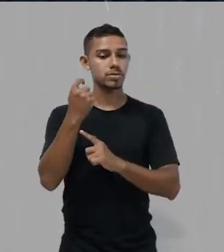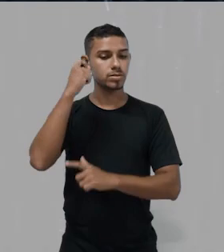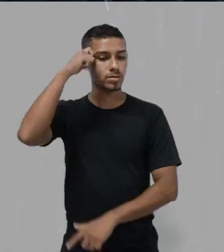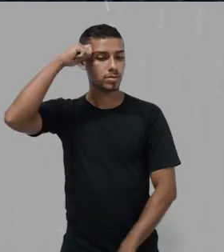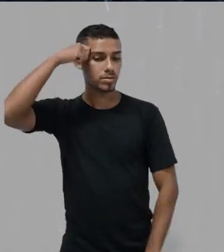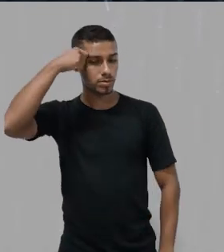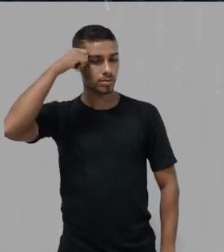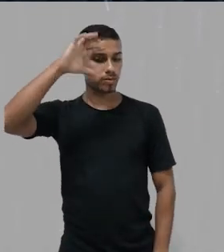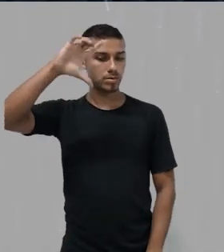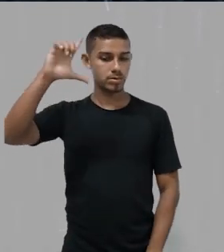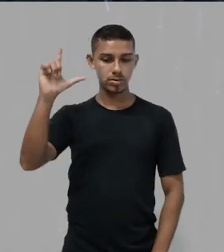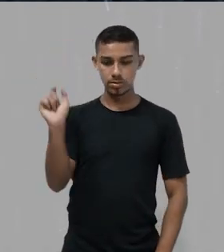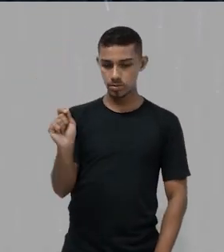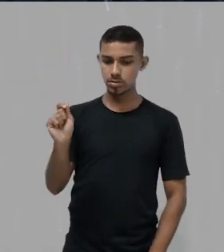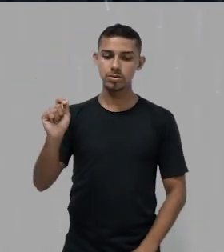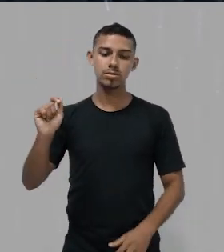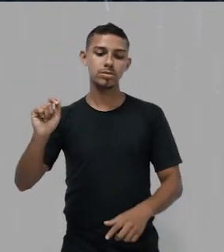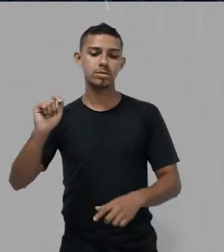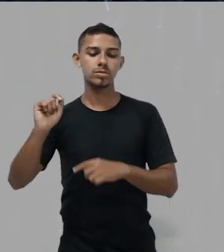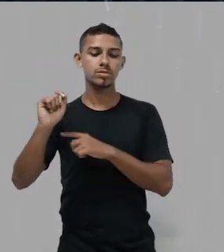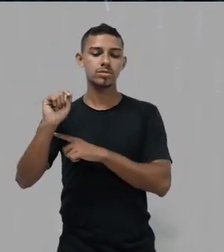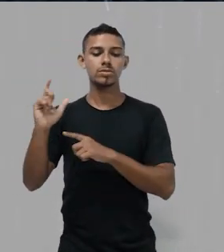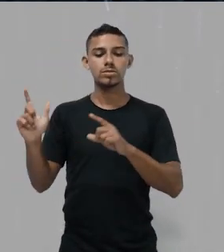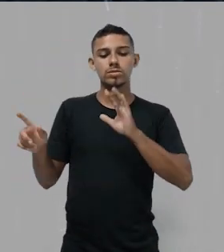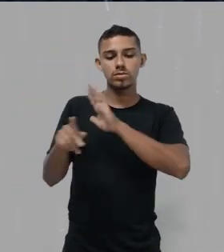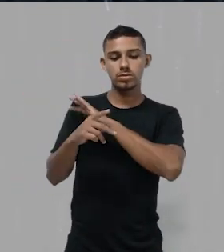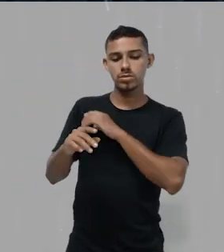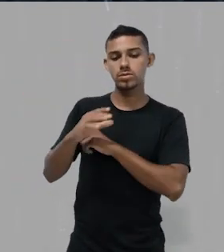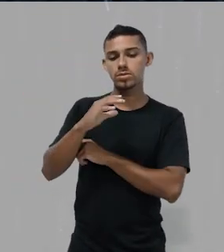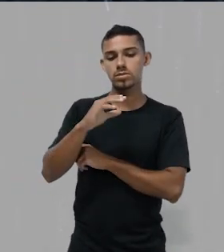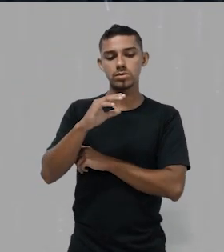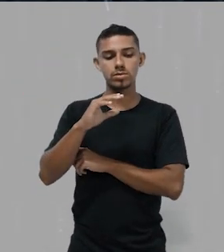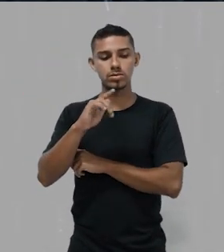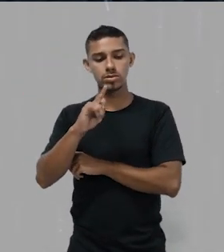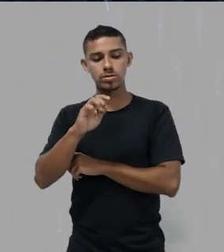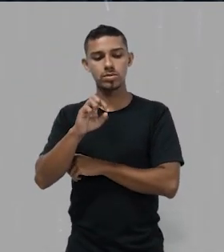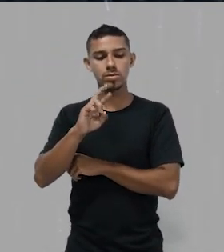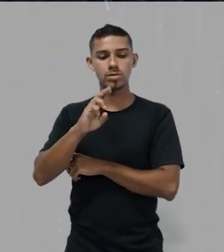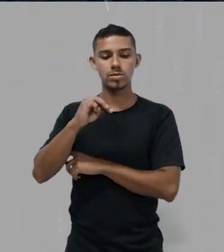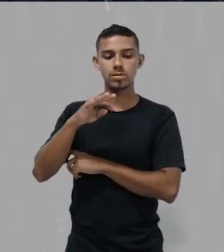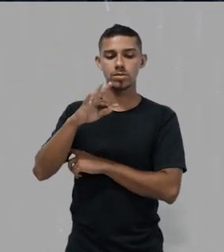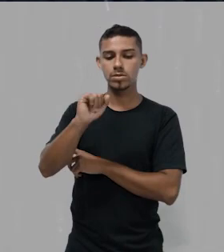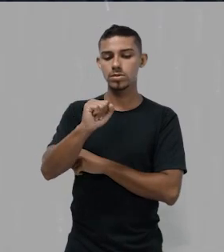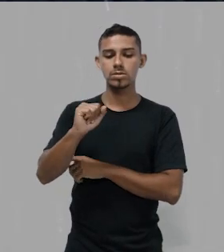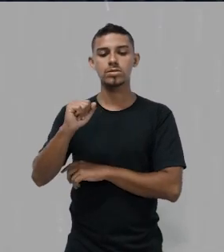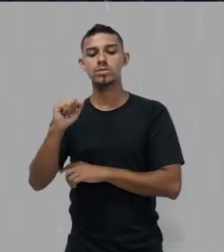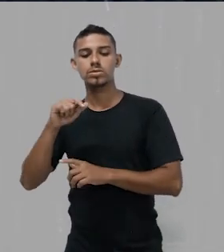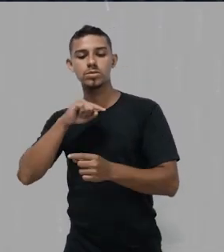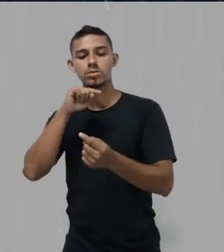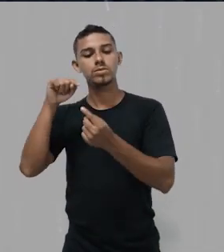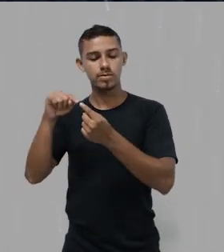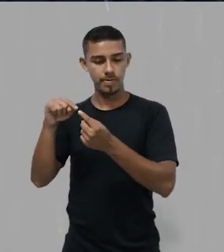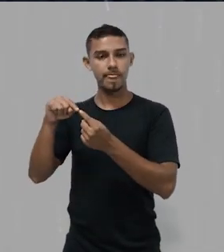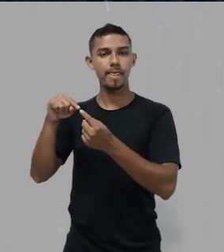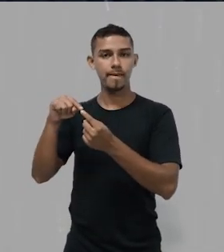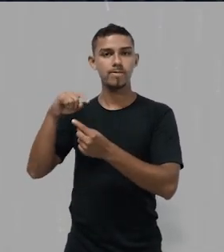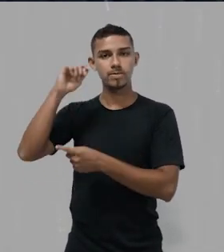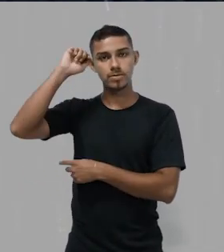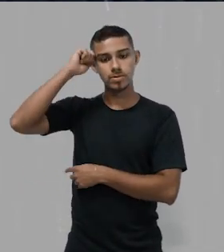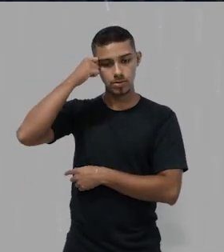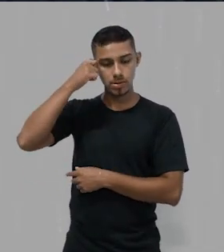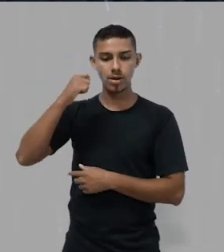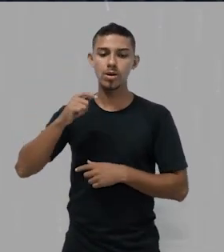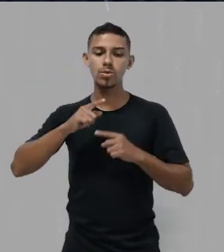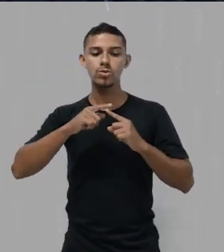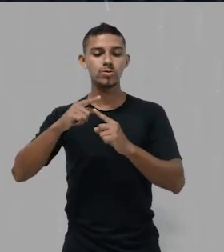eram apaixonados pela geometria dos objetos africanos. E essa geometria dos objetos africanos é representada diretamente nisso. Tipos